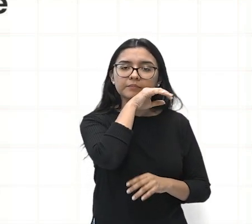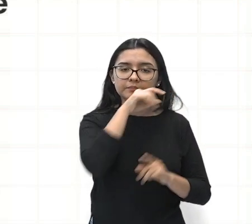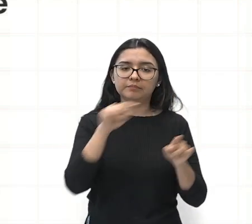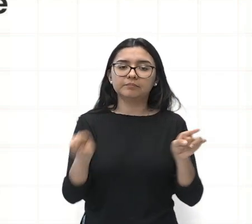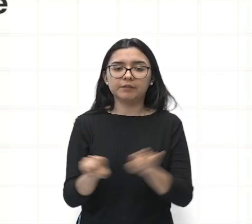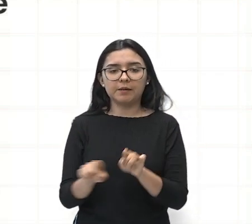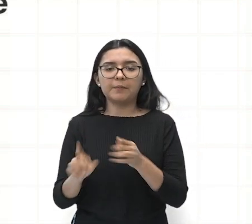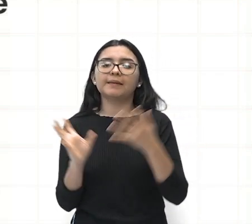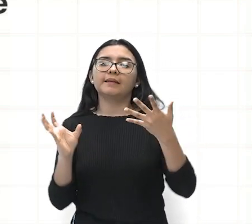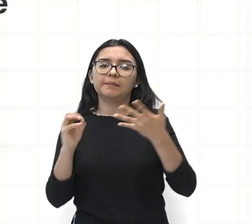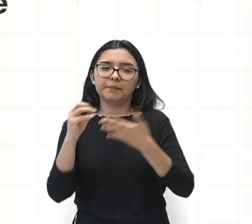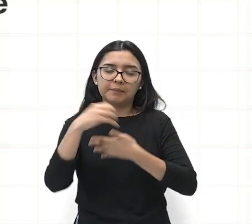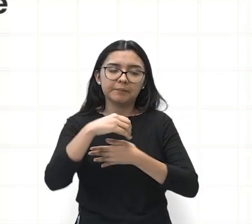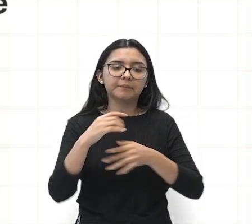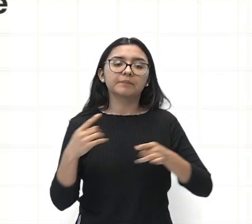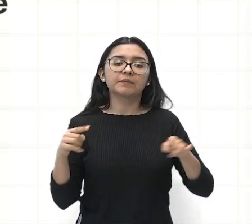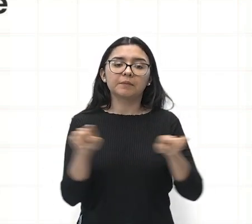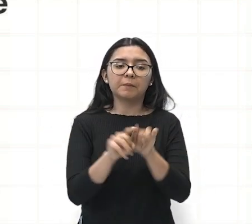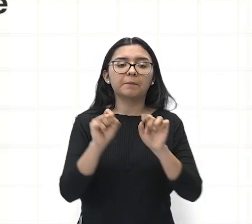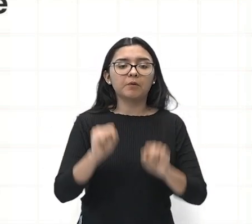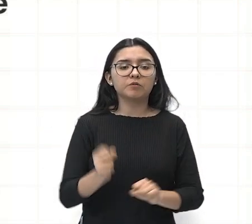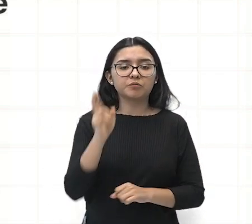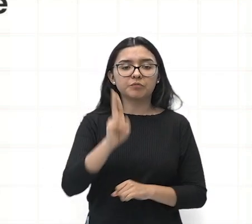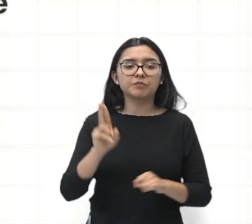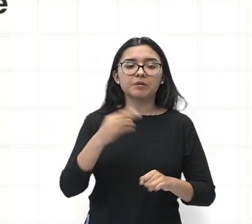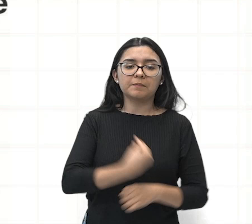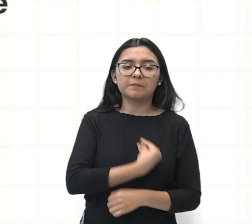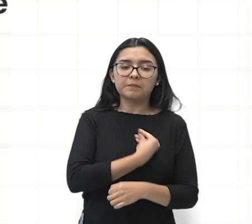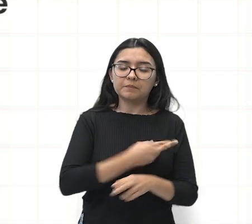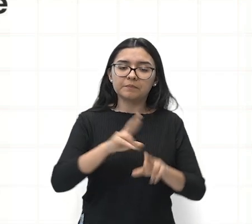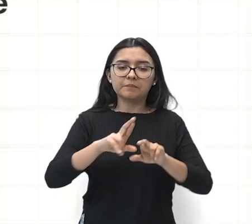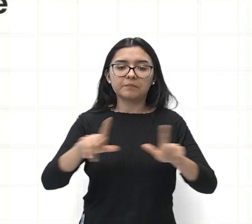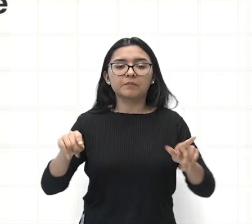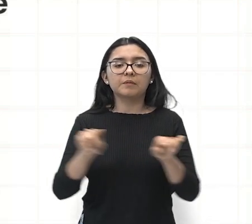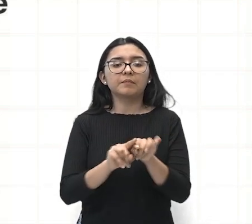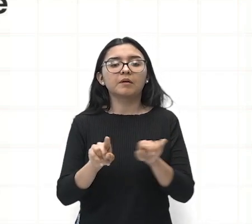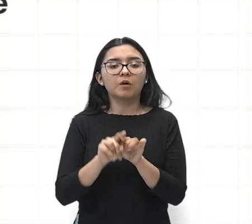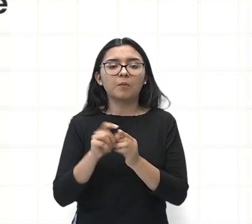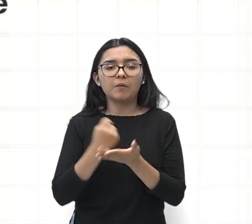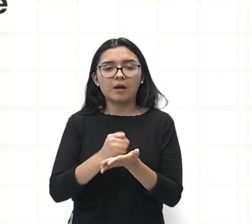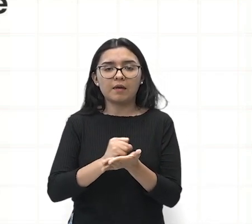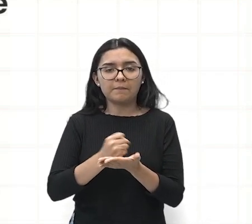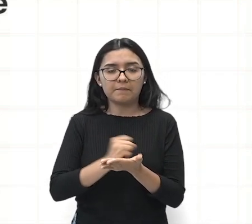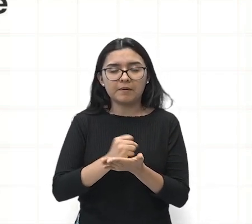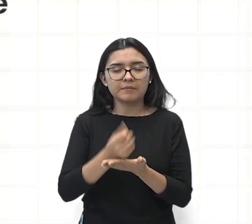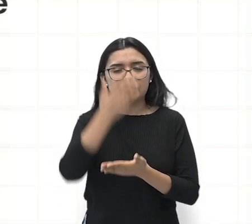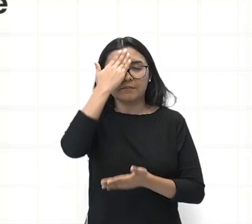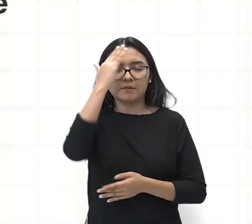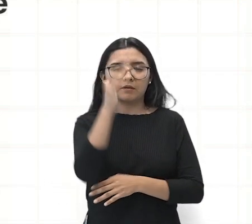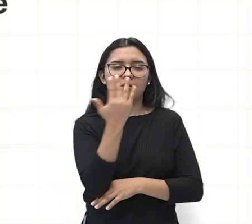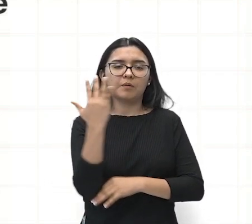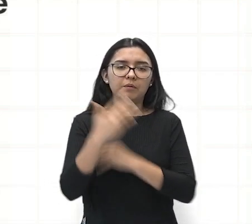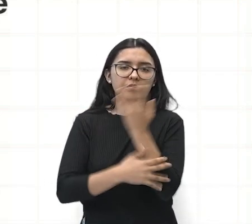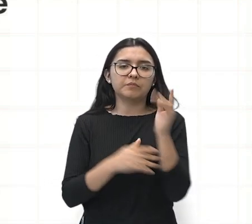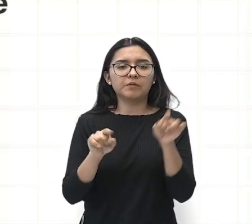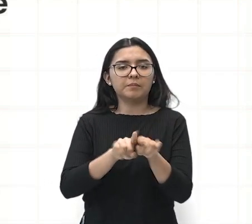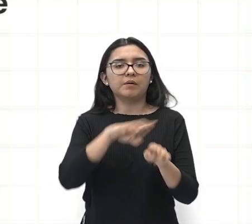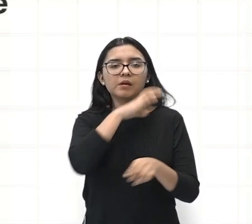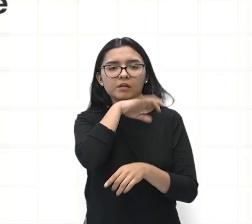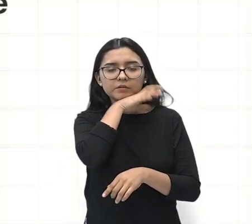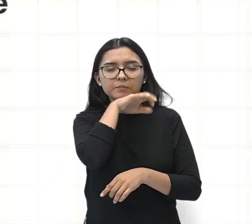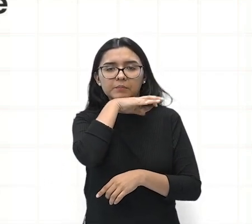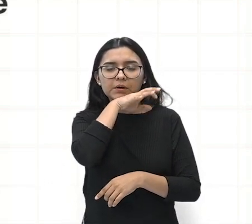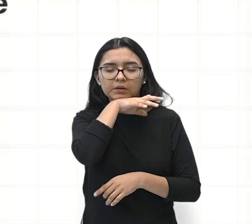ocorre entre eles. A gente pode utilizar a biodiversidade como medicamentos, sabemos que plantas e alguns animais eles